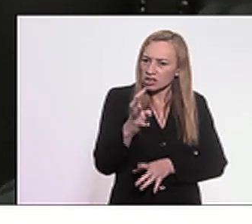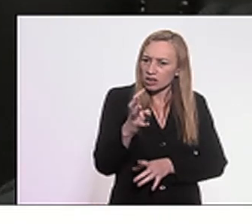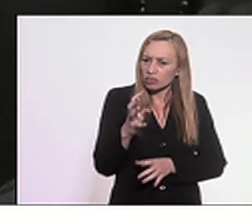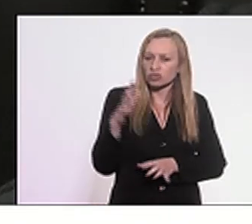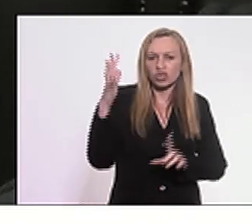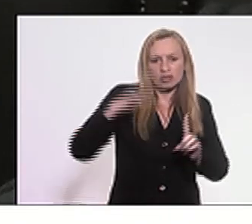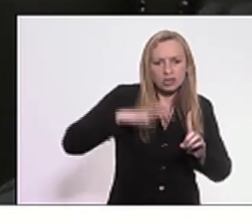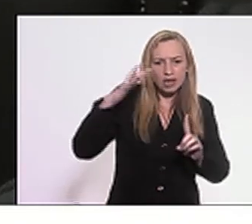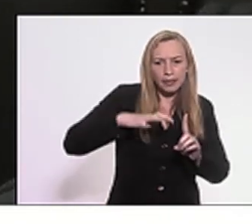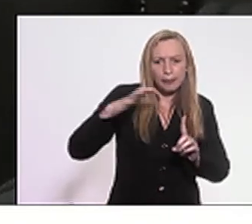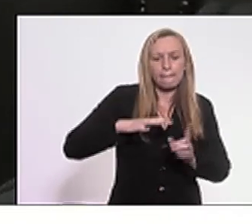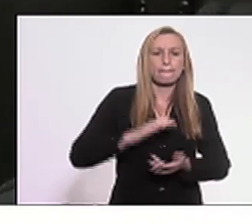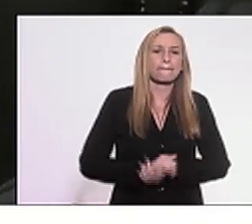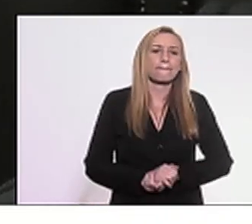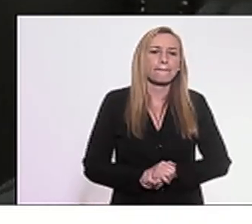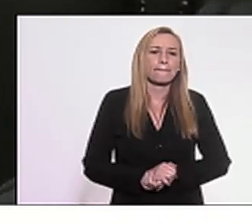né,